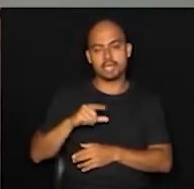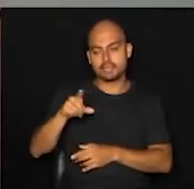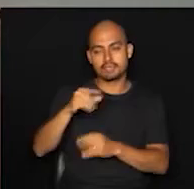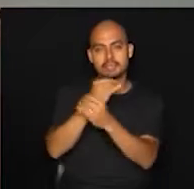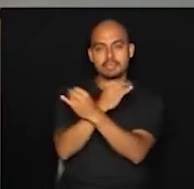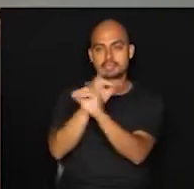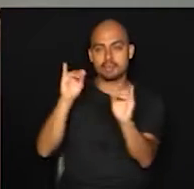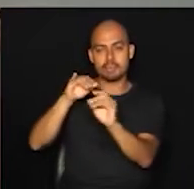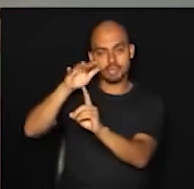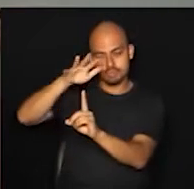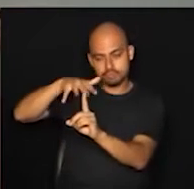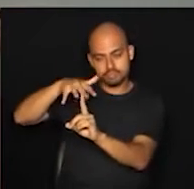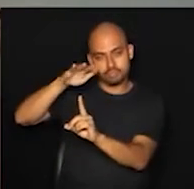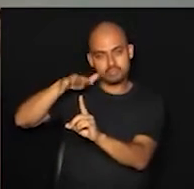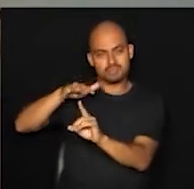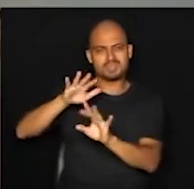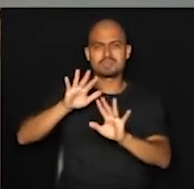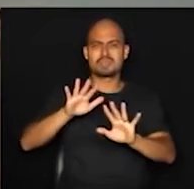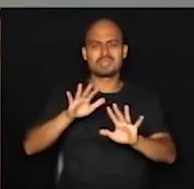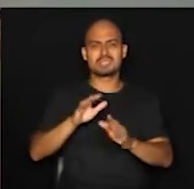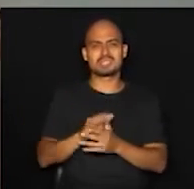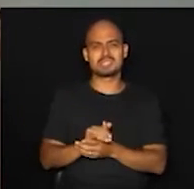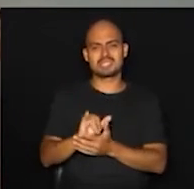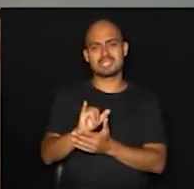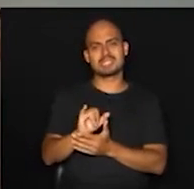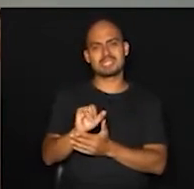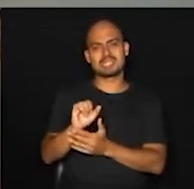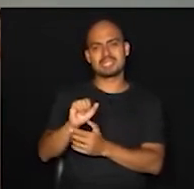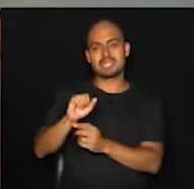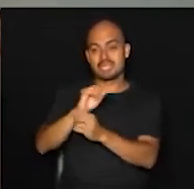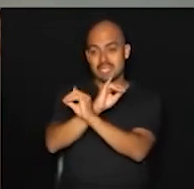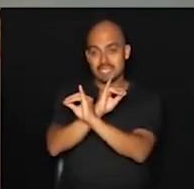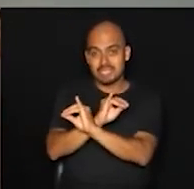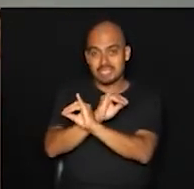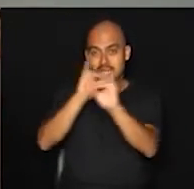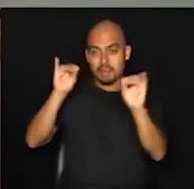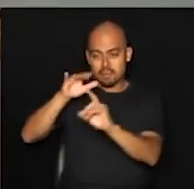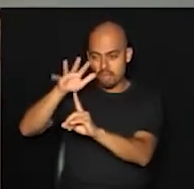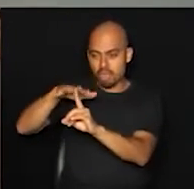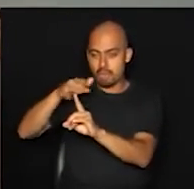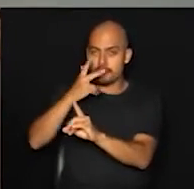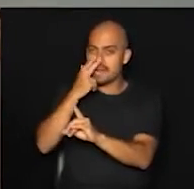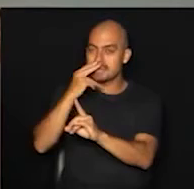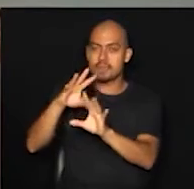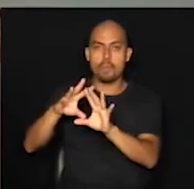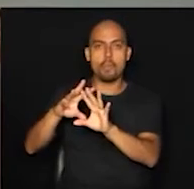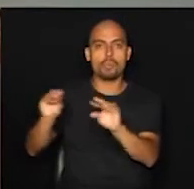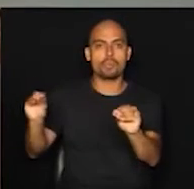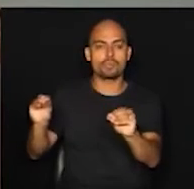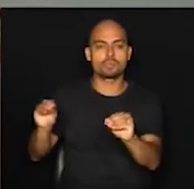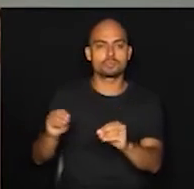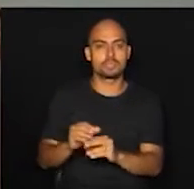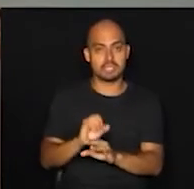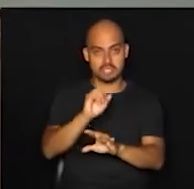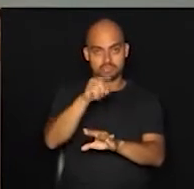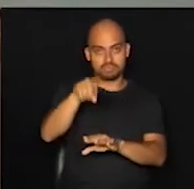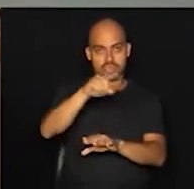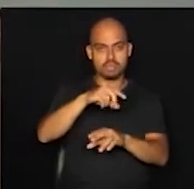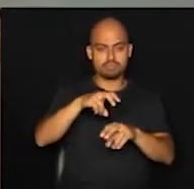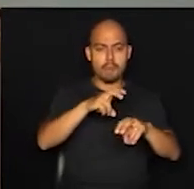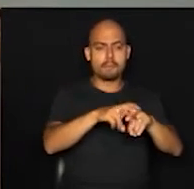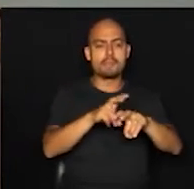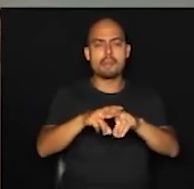aí não é assim que se dá, não. O isabelismo foi apagado da história do Brasil. Se você conversar com grandes historiadores atuais